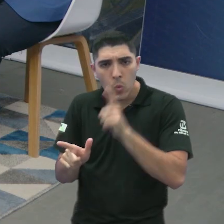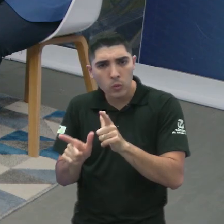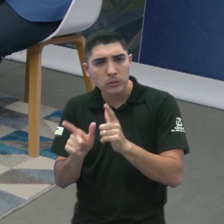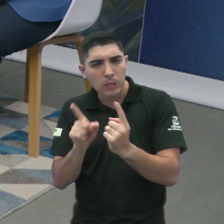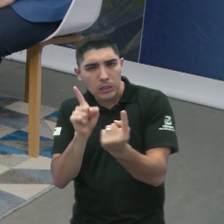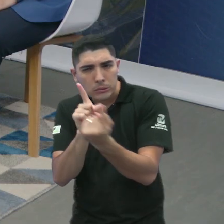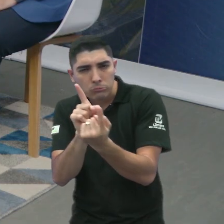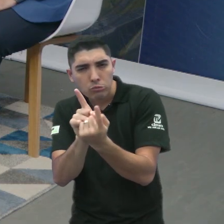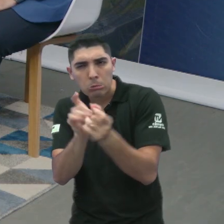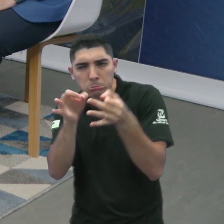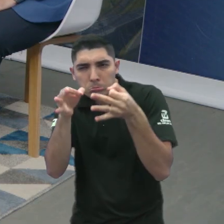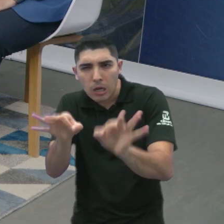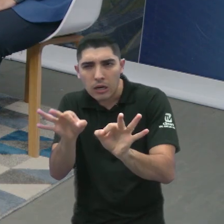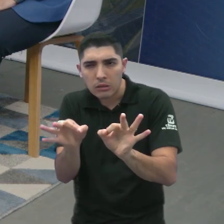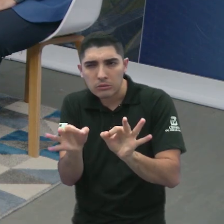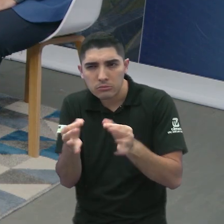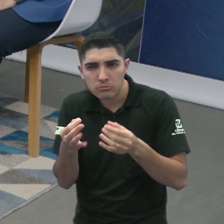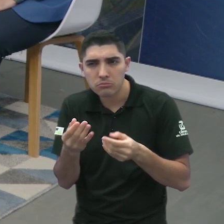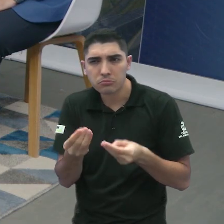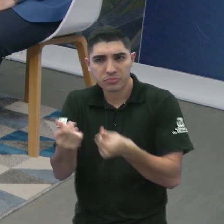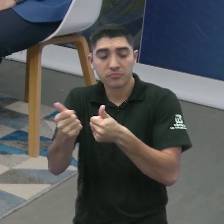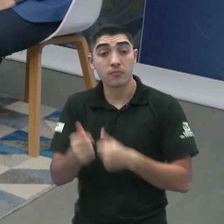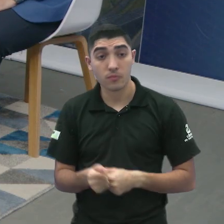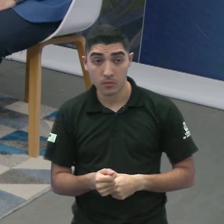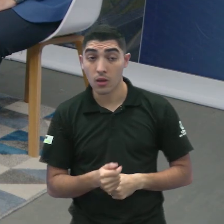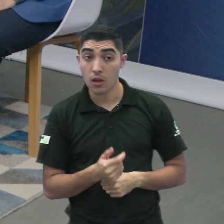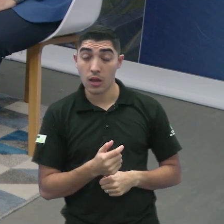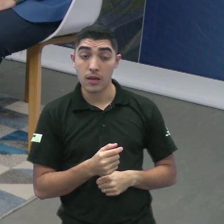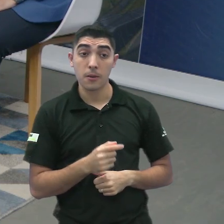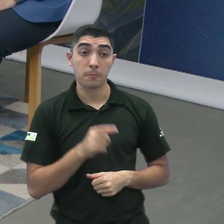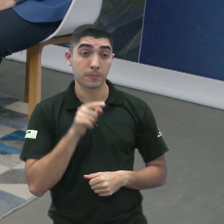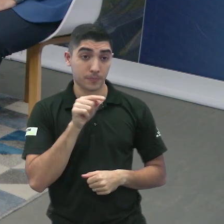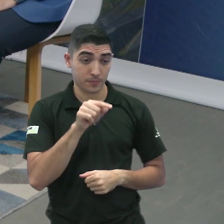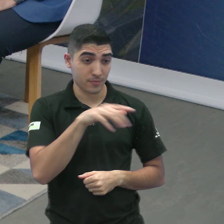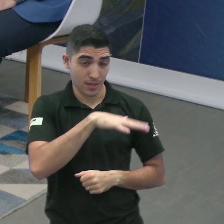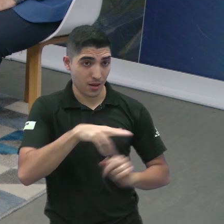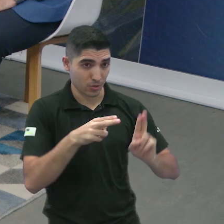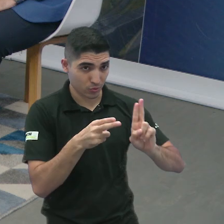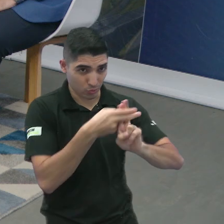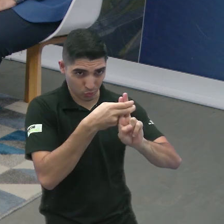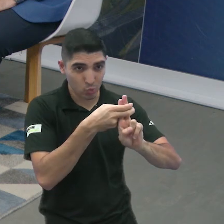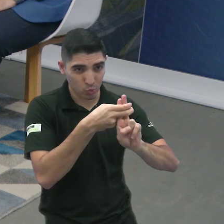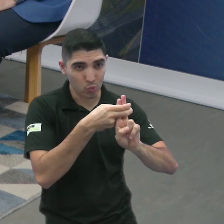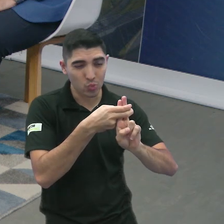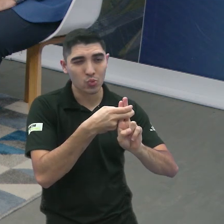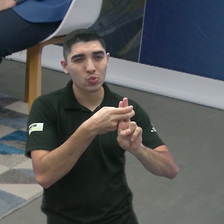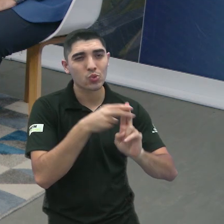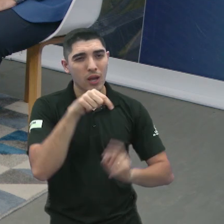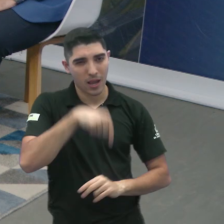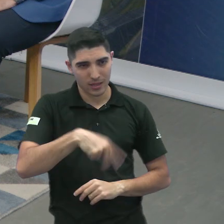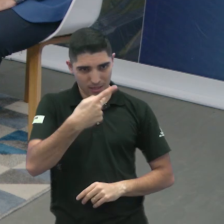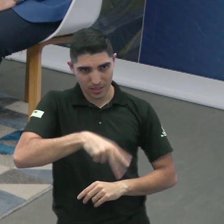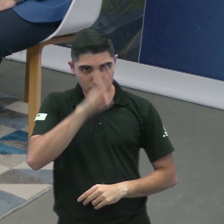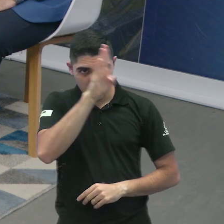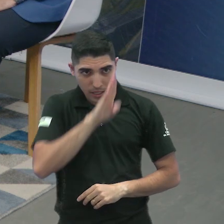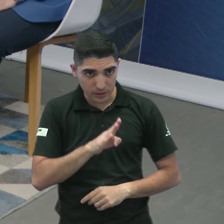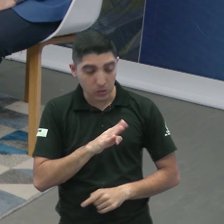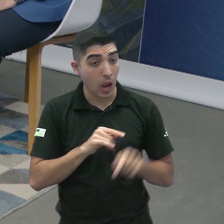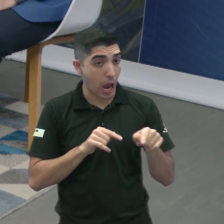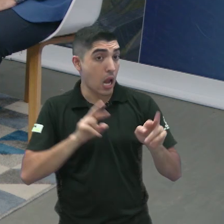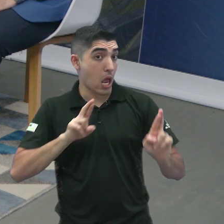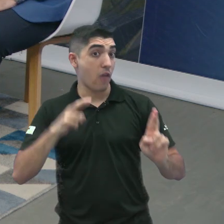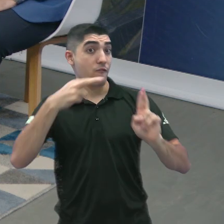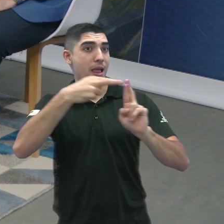correto, eficaz? Eu acho que o Sistema Público de Saúde, isso é curioso, né? O SUS, o Sistema Único de Saúde aqui do Brasil, é uma